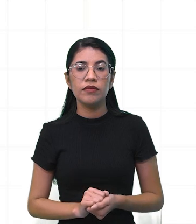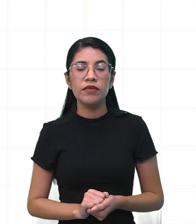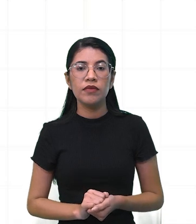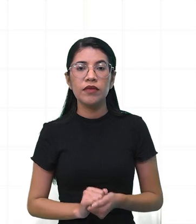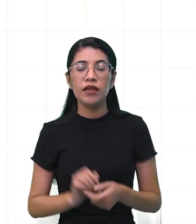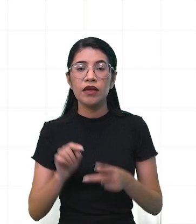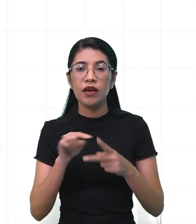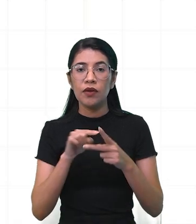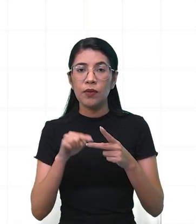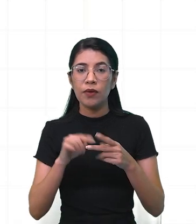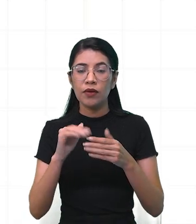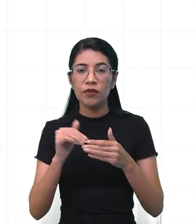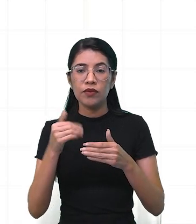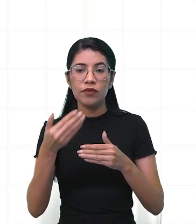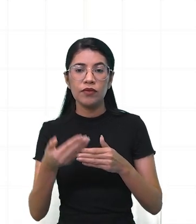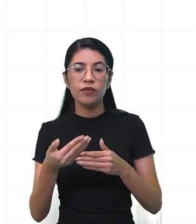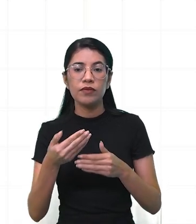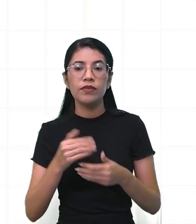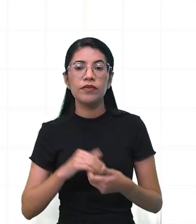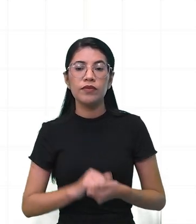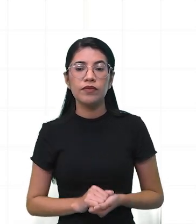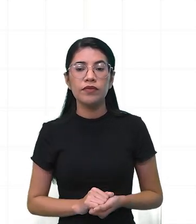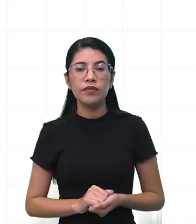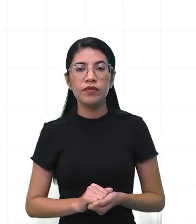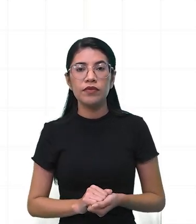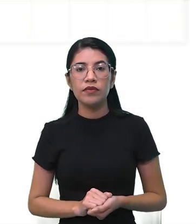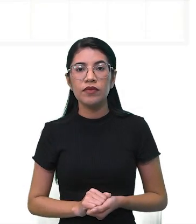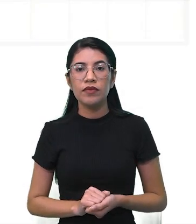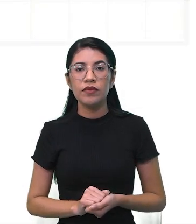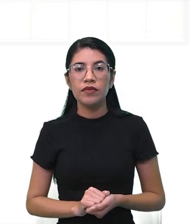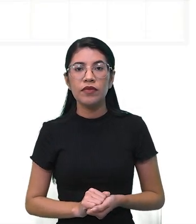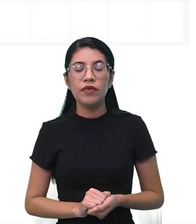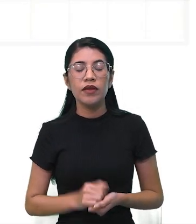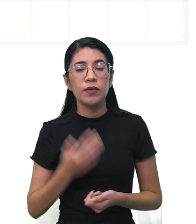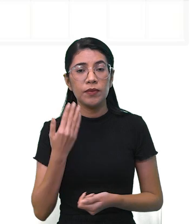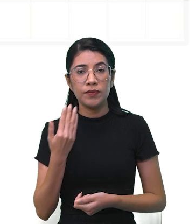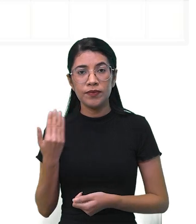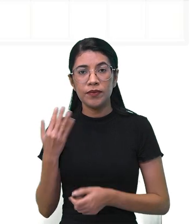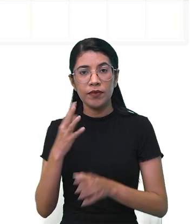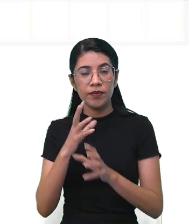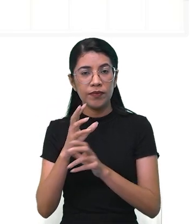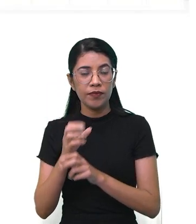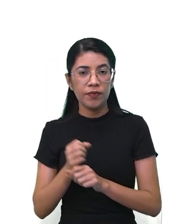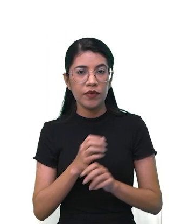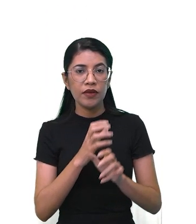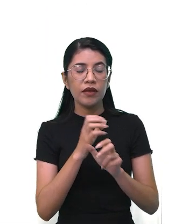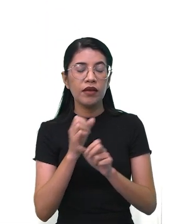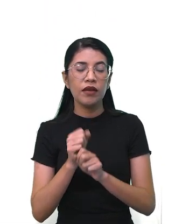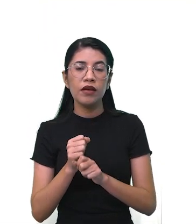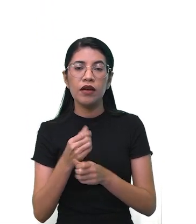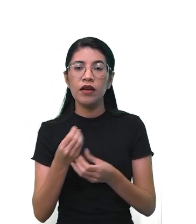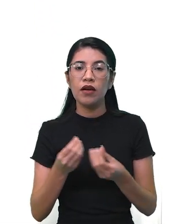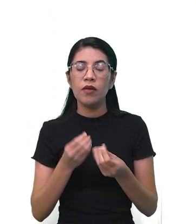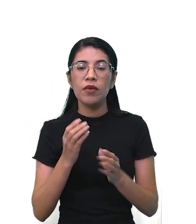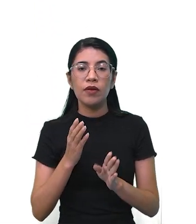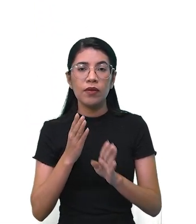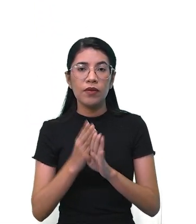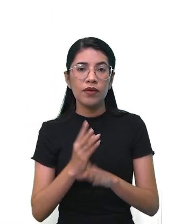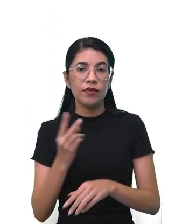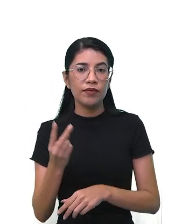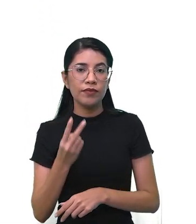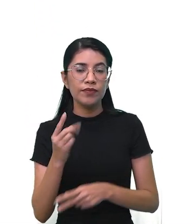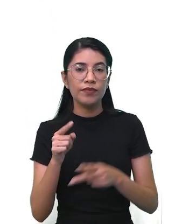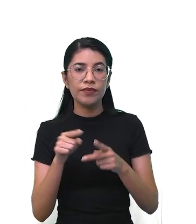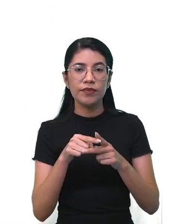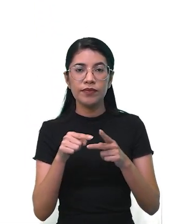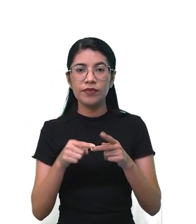nosso ângulo externo, tá? Esse cálculo aqui do somatório, você vai encontrar o valor